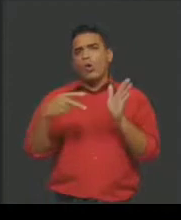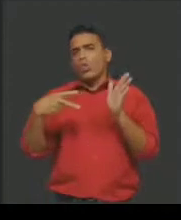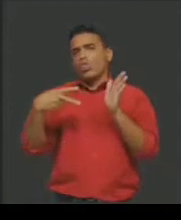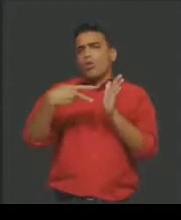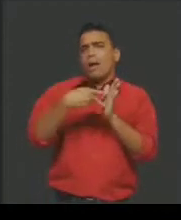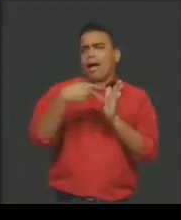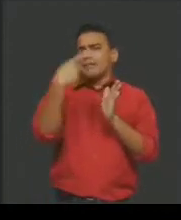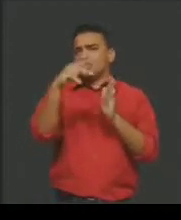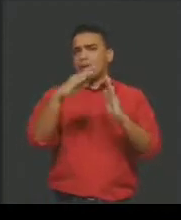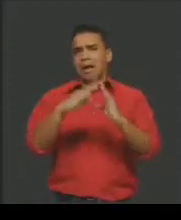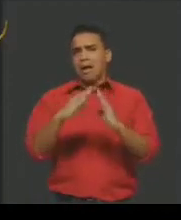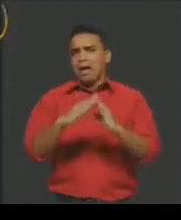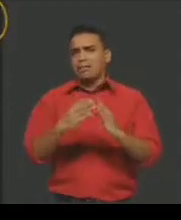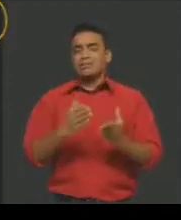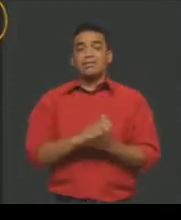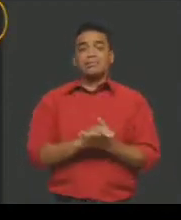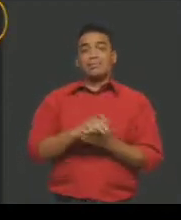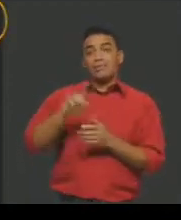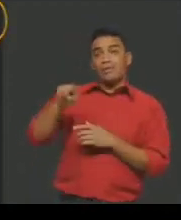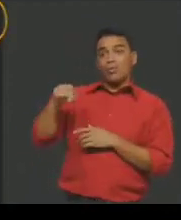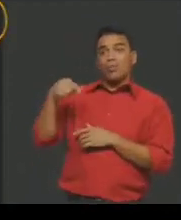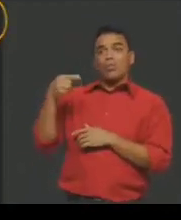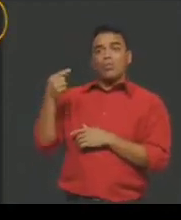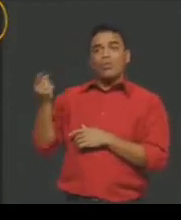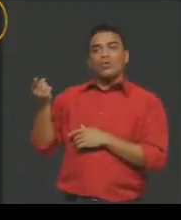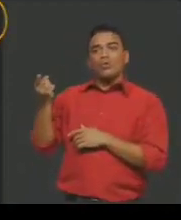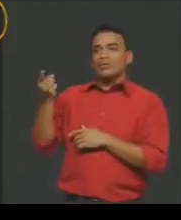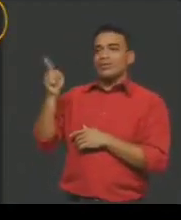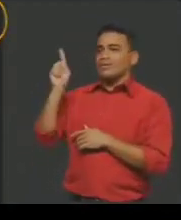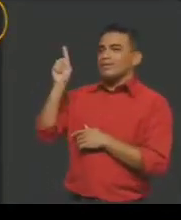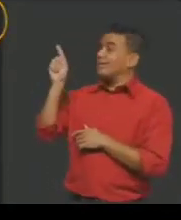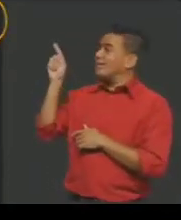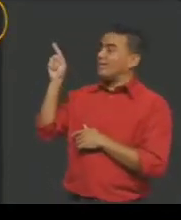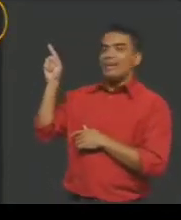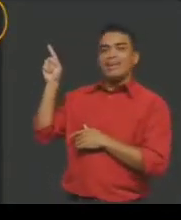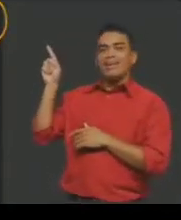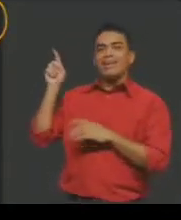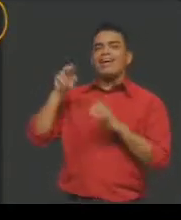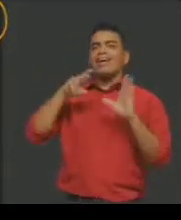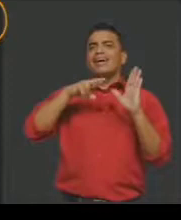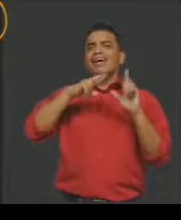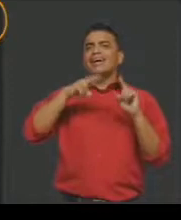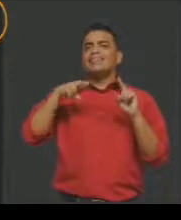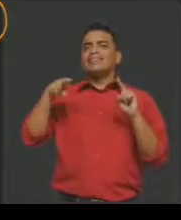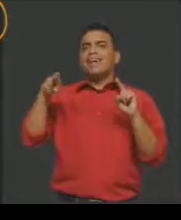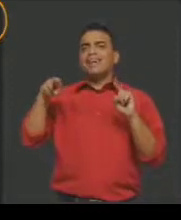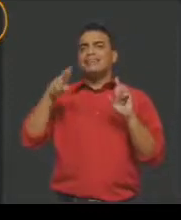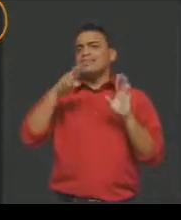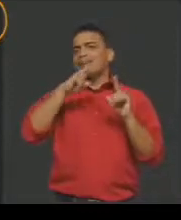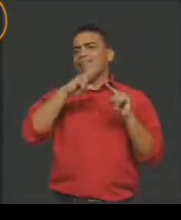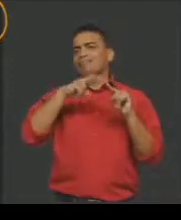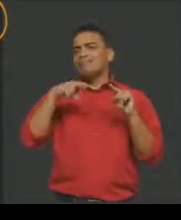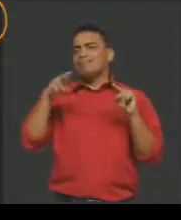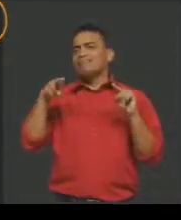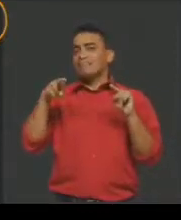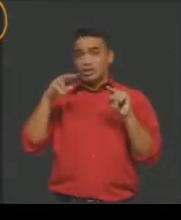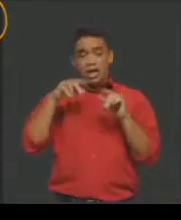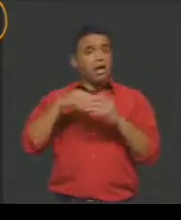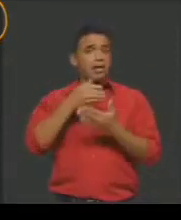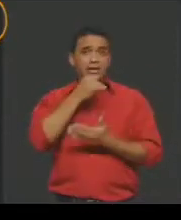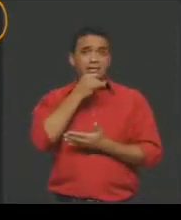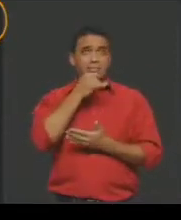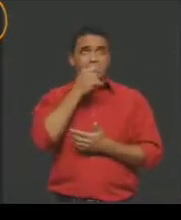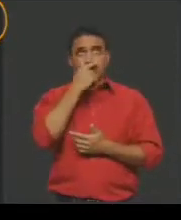Logo à direita dela aqui, ó, nós temos a resistência. Eu não sei se você já abriu ou já